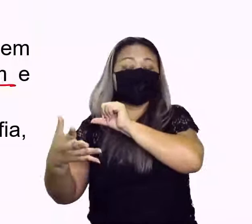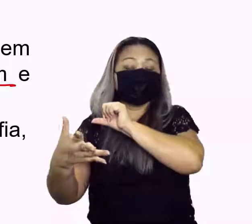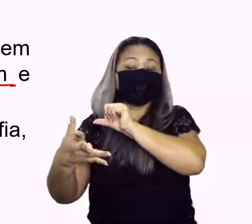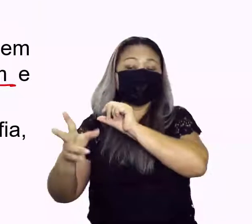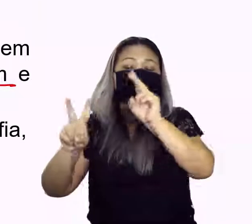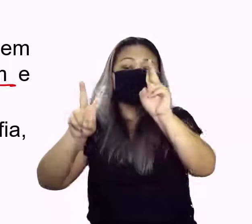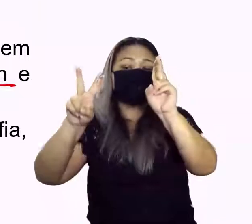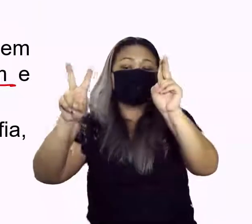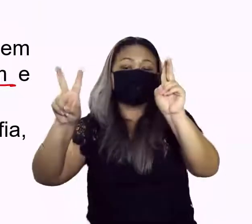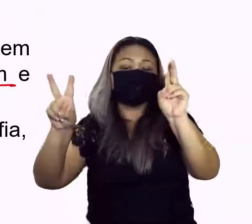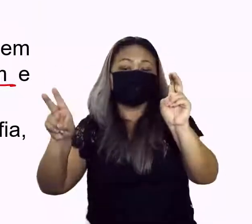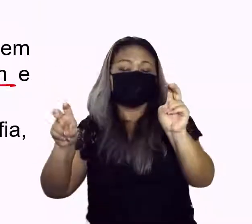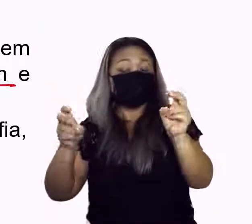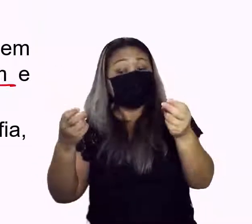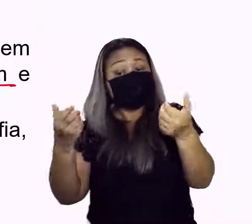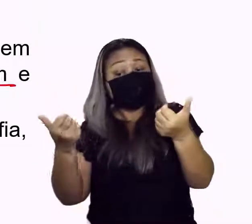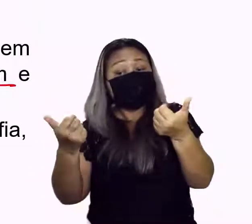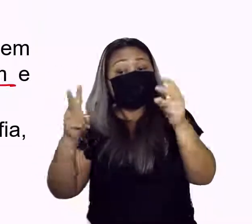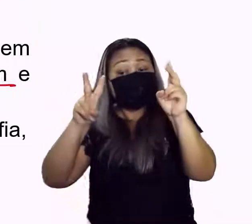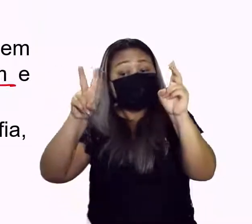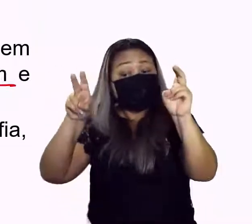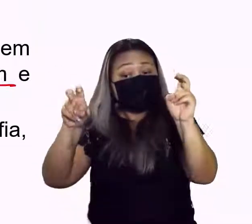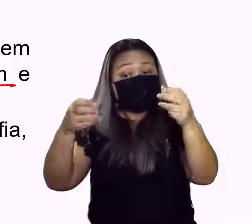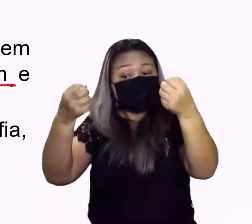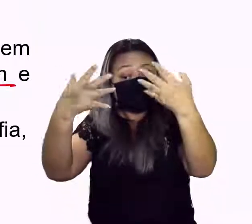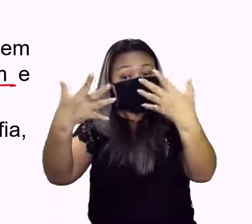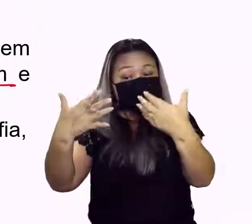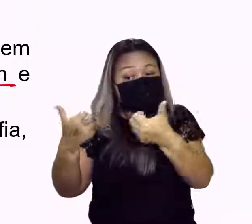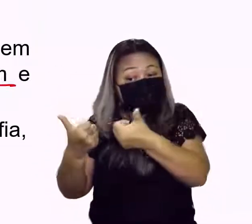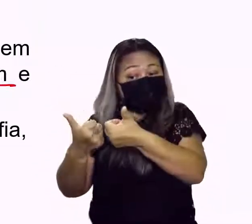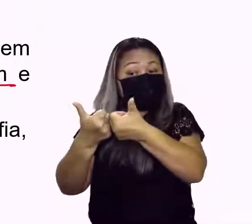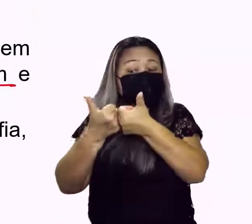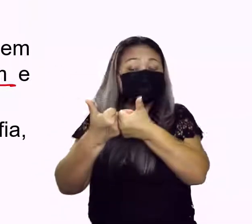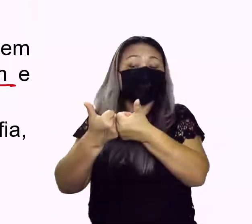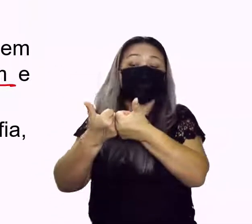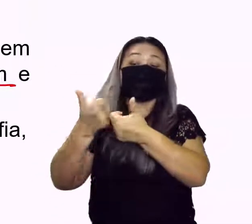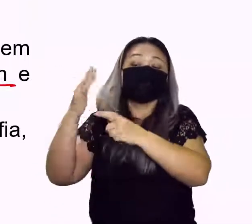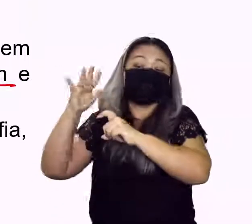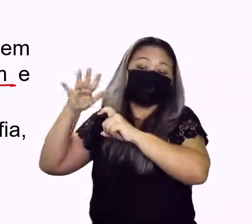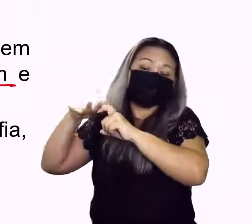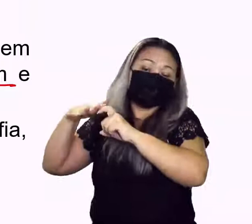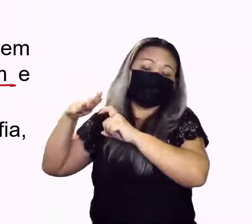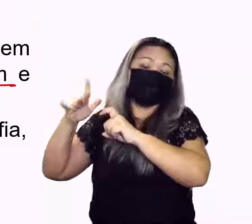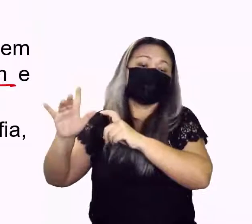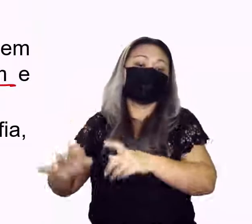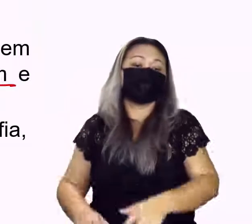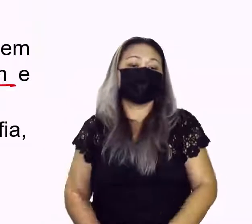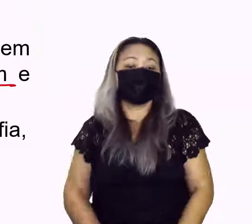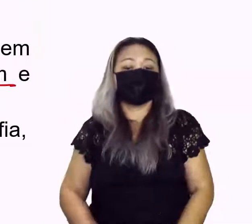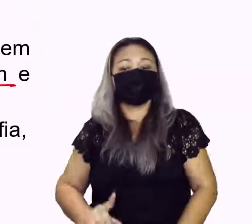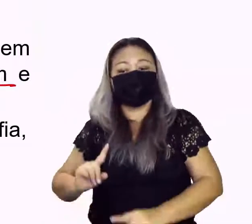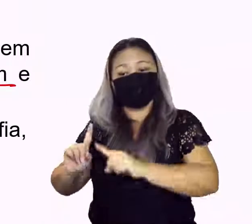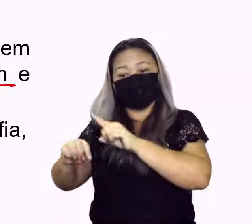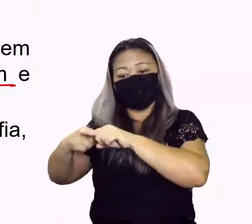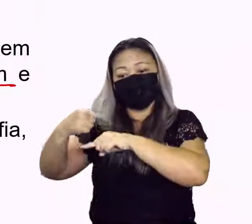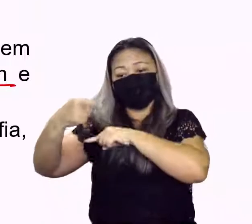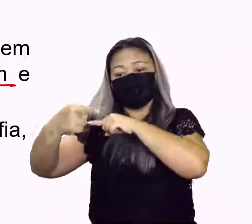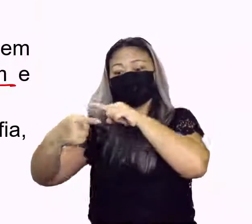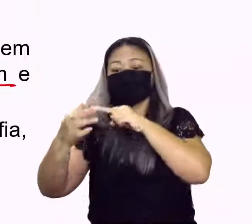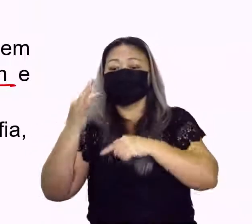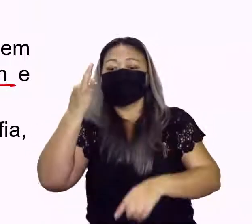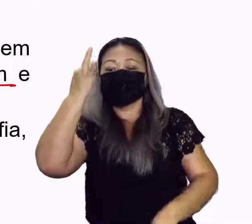e aproximação. Então, assim, ó, do mito foi uma passagem para a